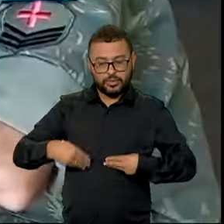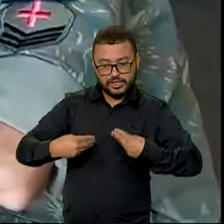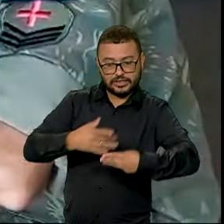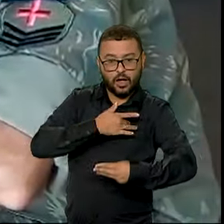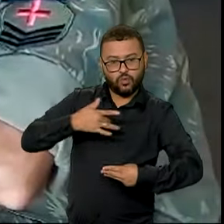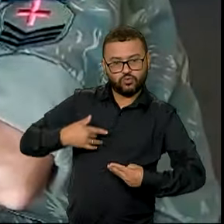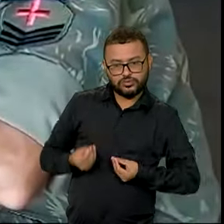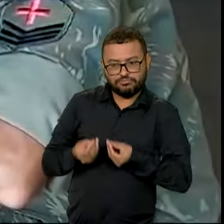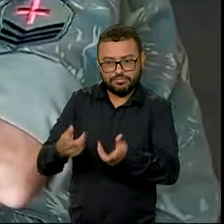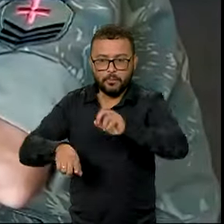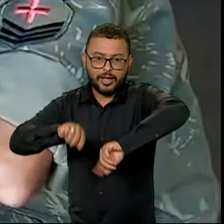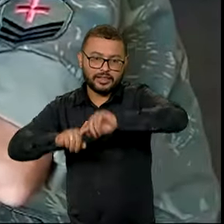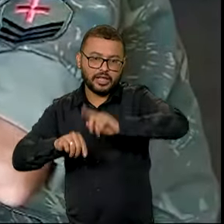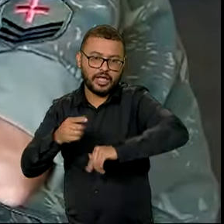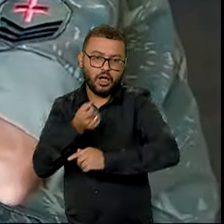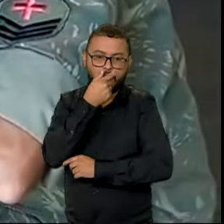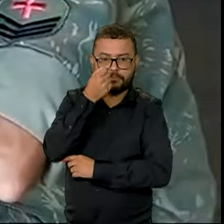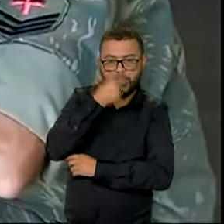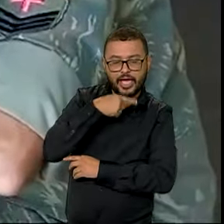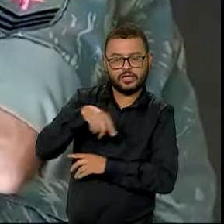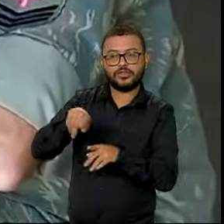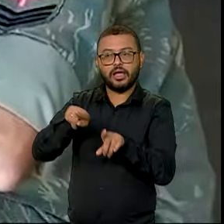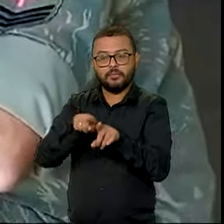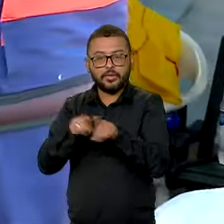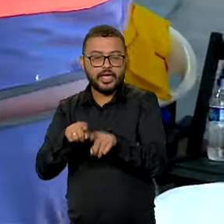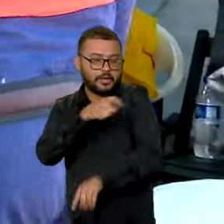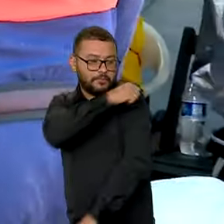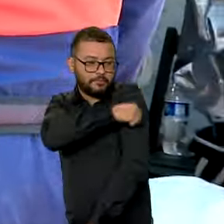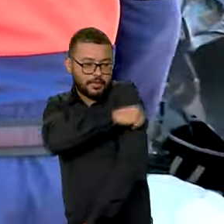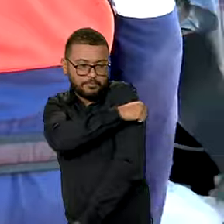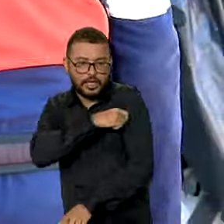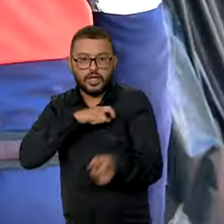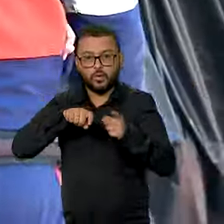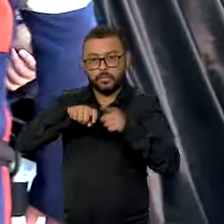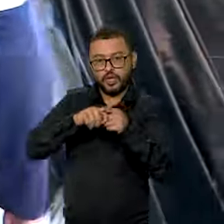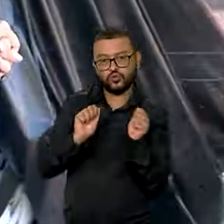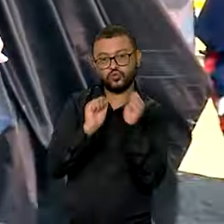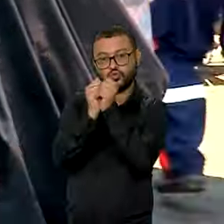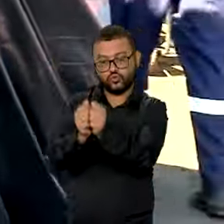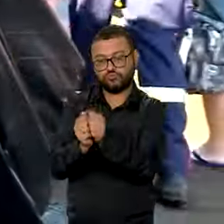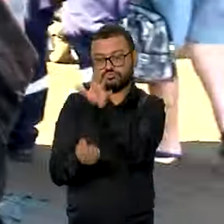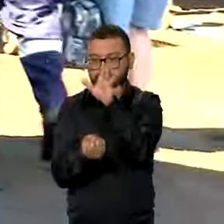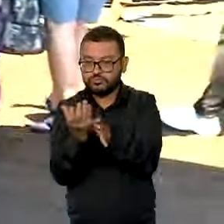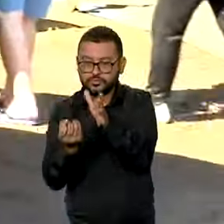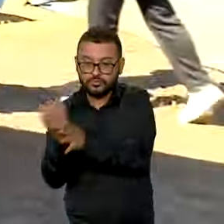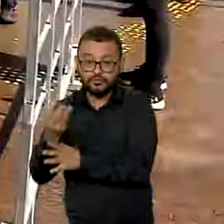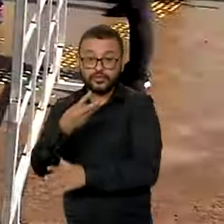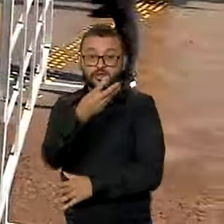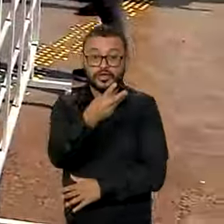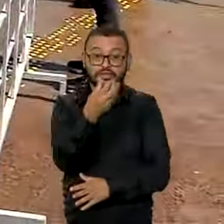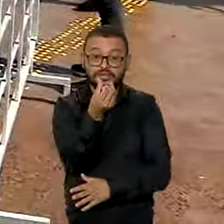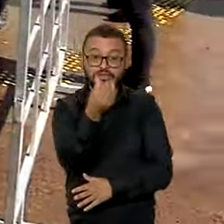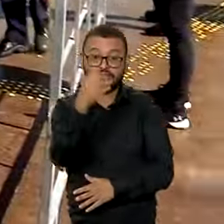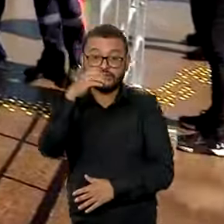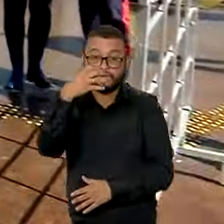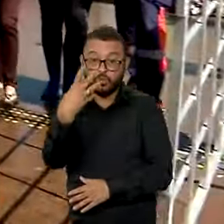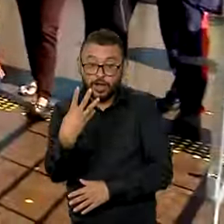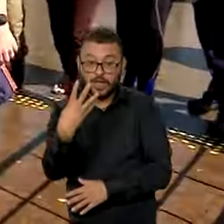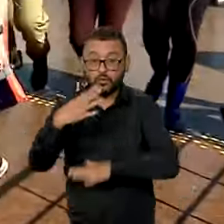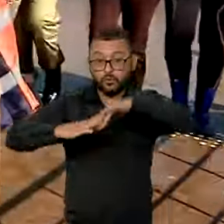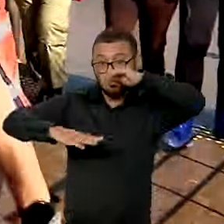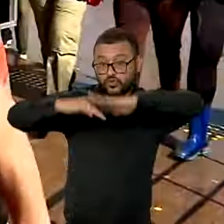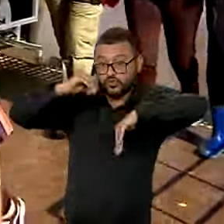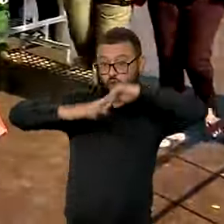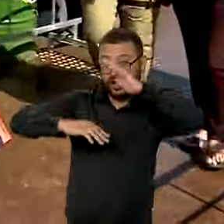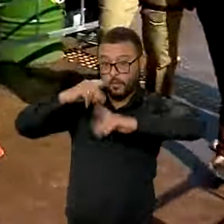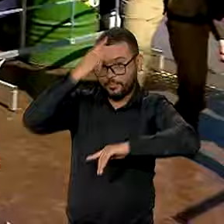além de profissionais da Força Nacional do SUS, como médicos e enfermeiros. Ao todo, 364 profissionais